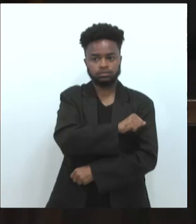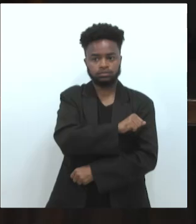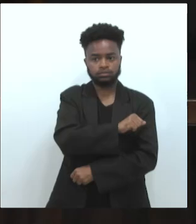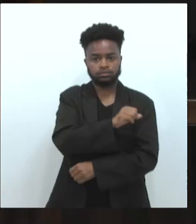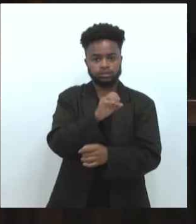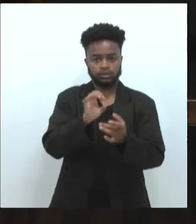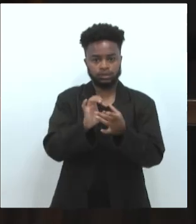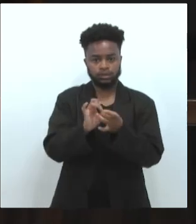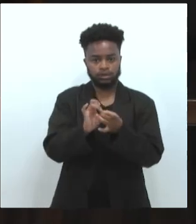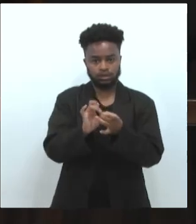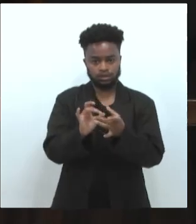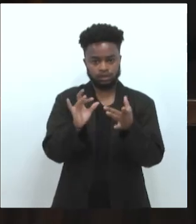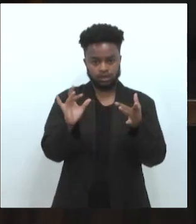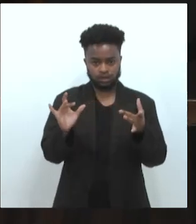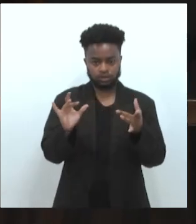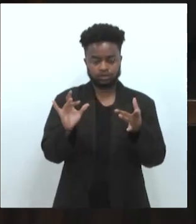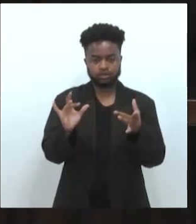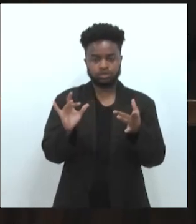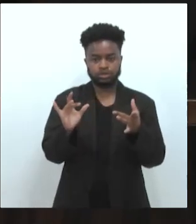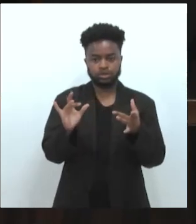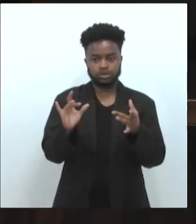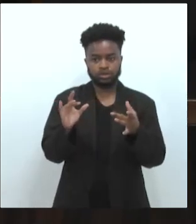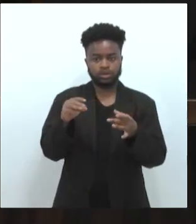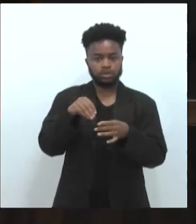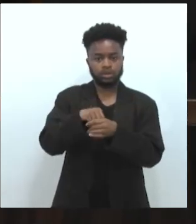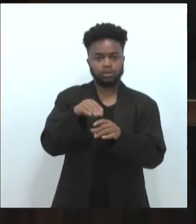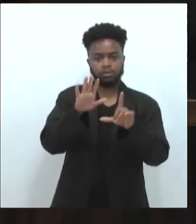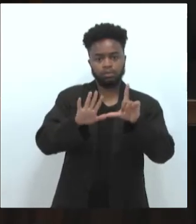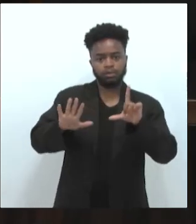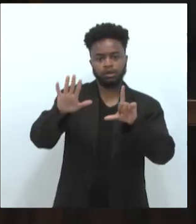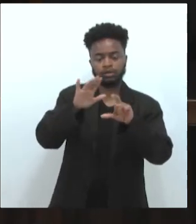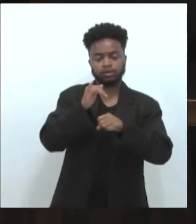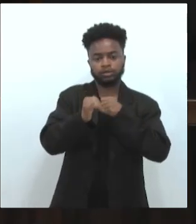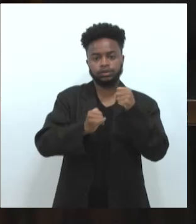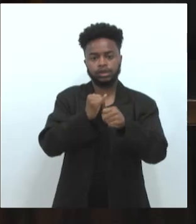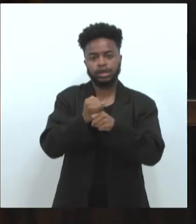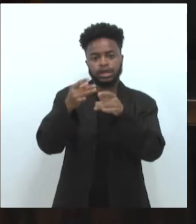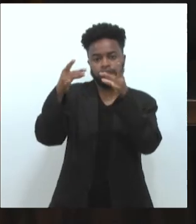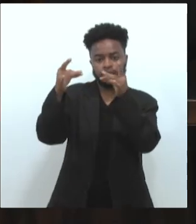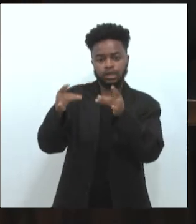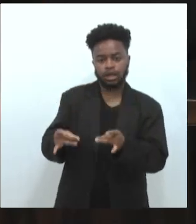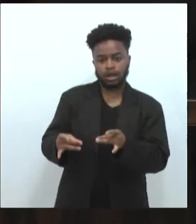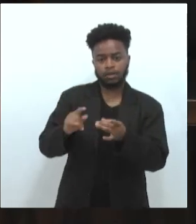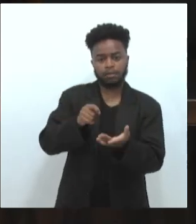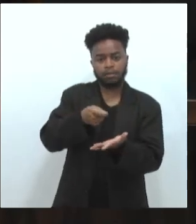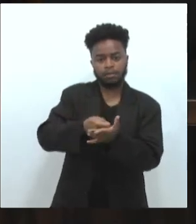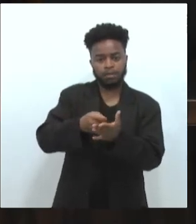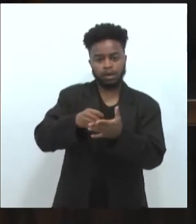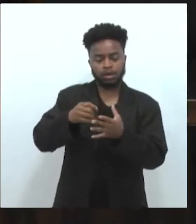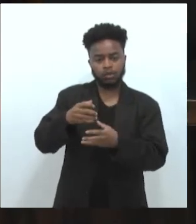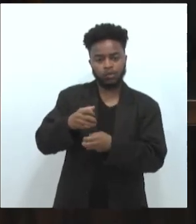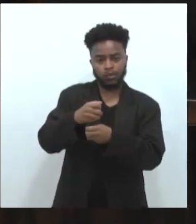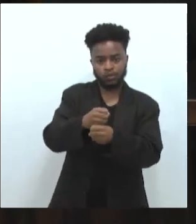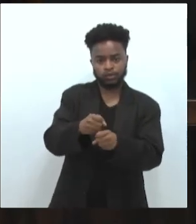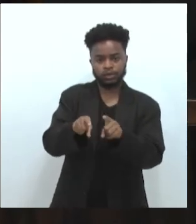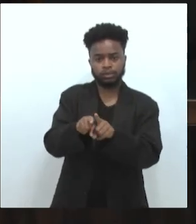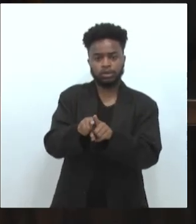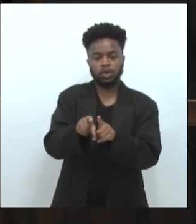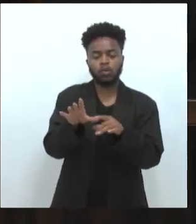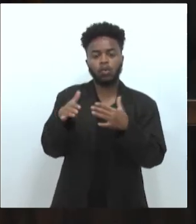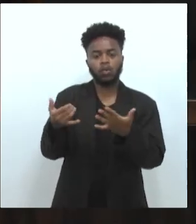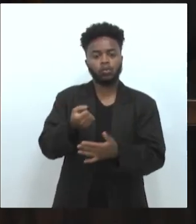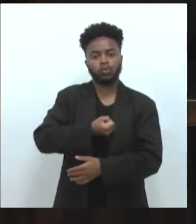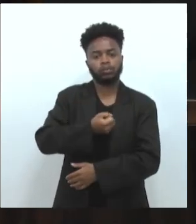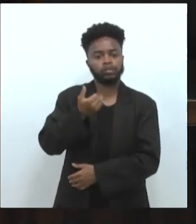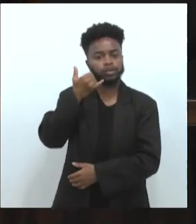a disponibilizar em seus portais na internet extrato detalhado de contas das chamadas telefônicas e